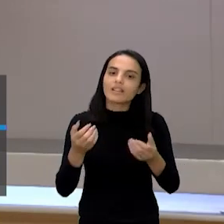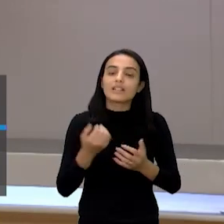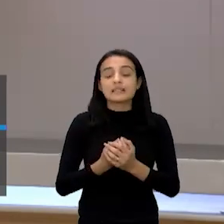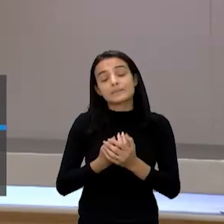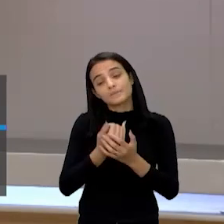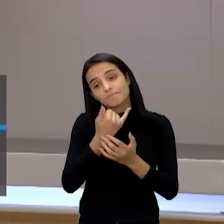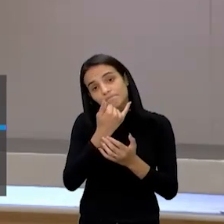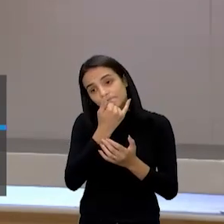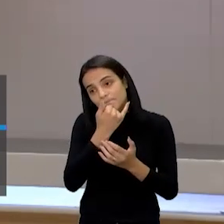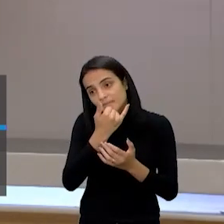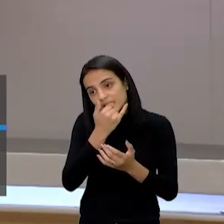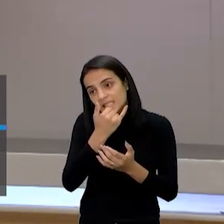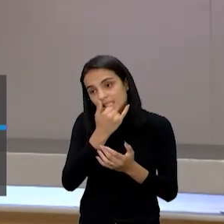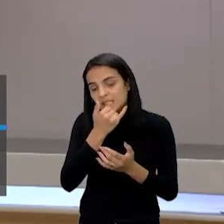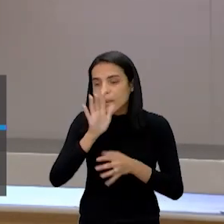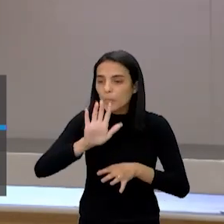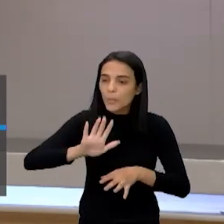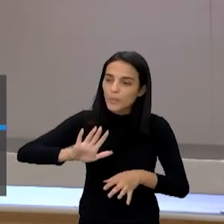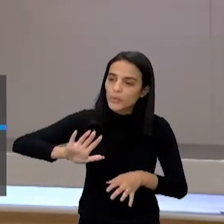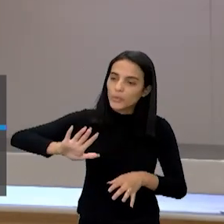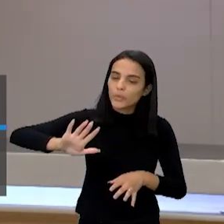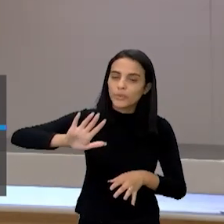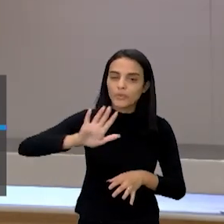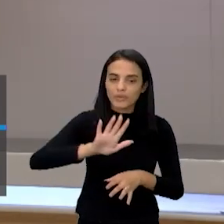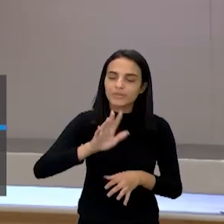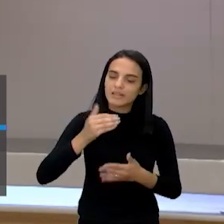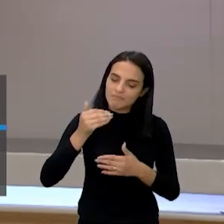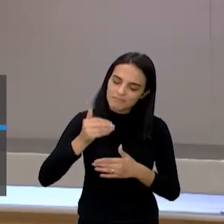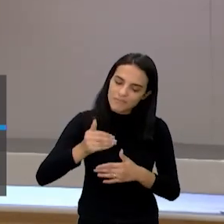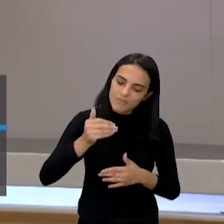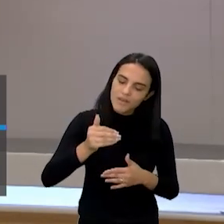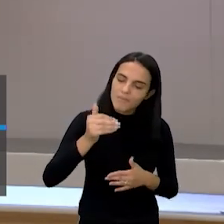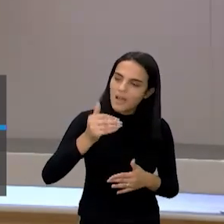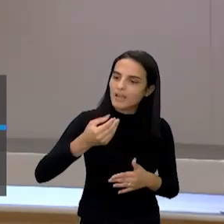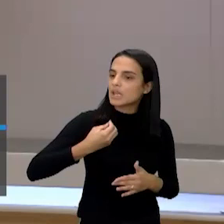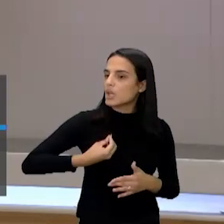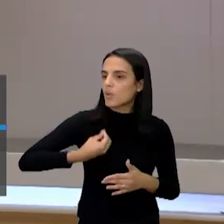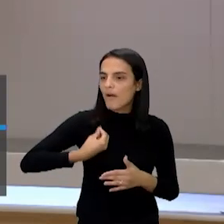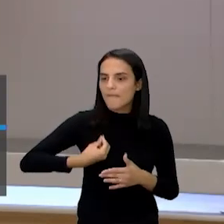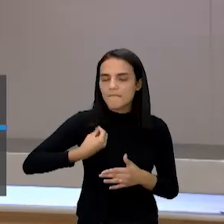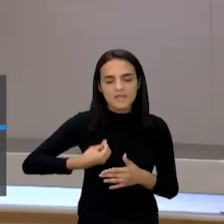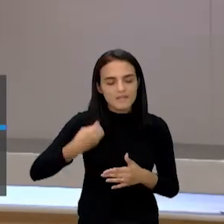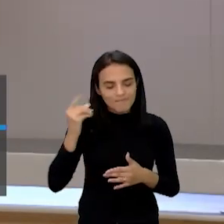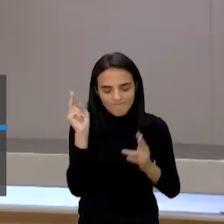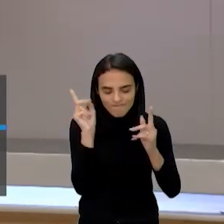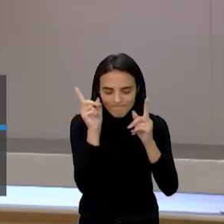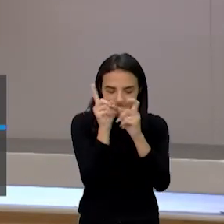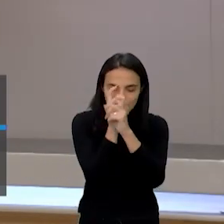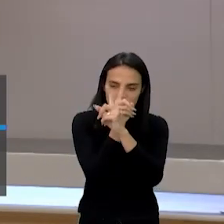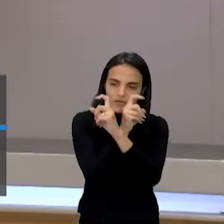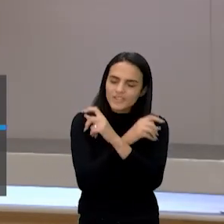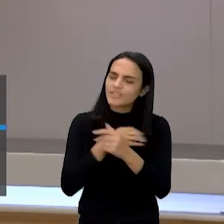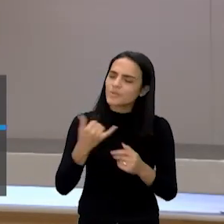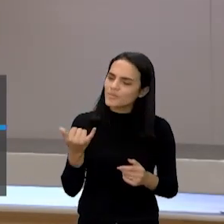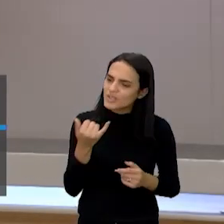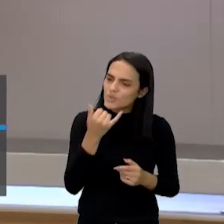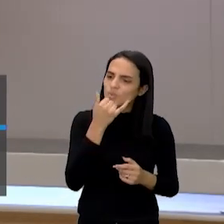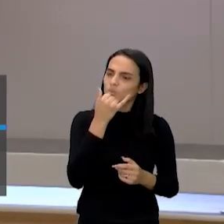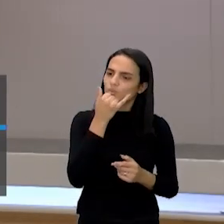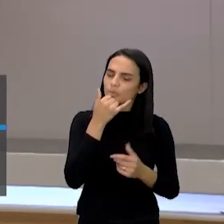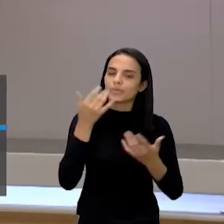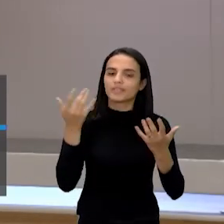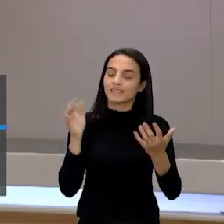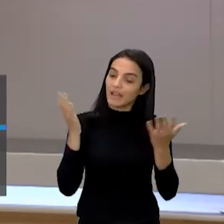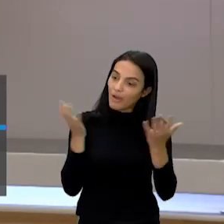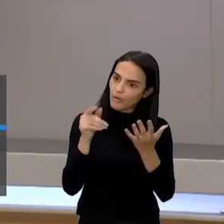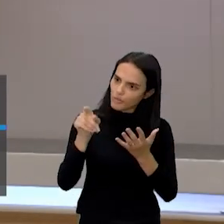pedir desculpas por toda a tua trajetória ter sido tão difícil e agora você